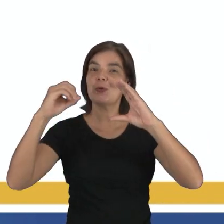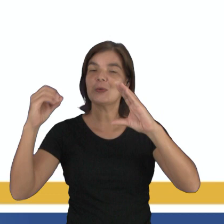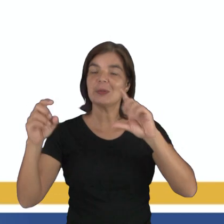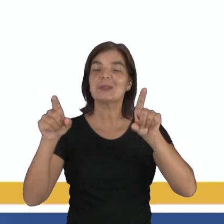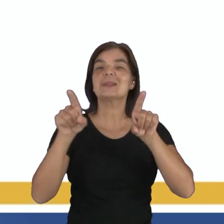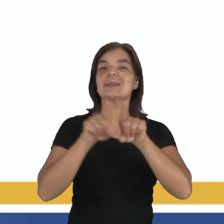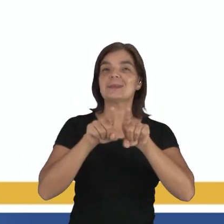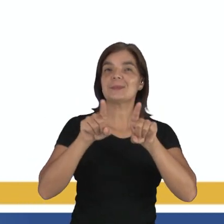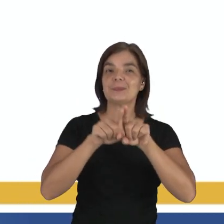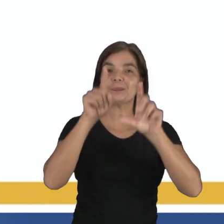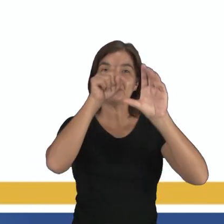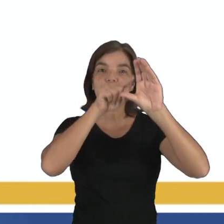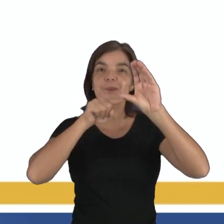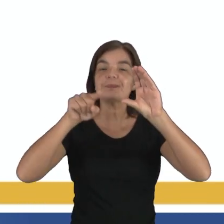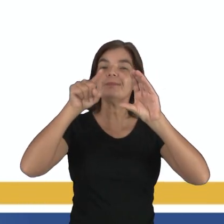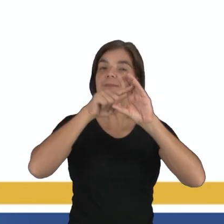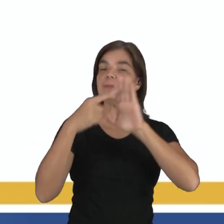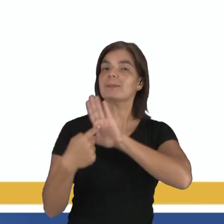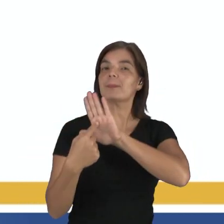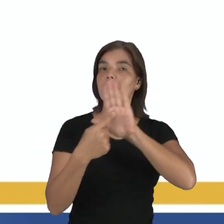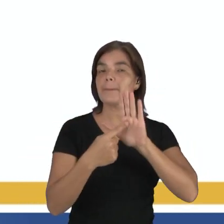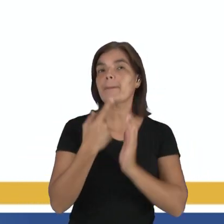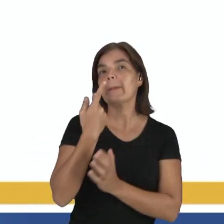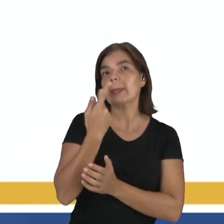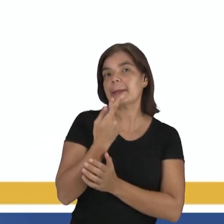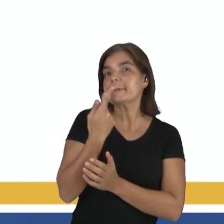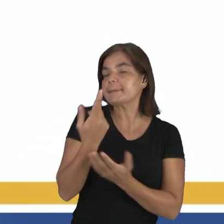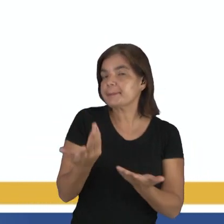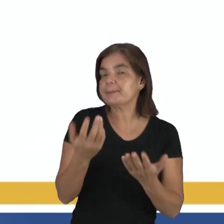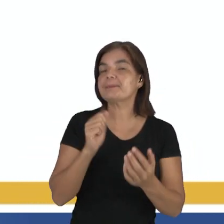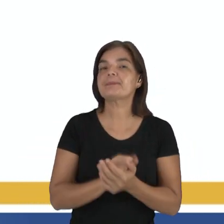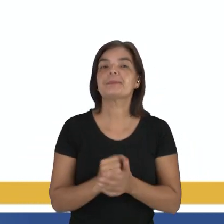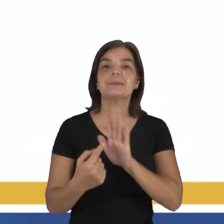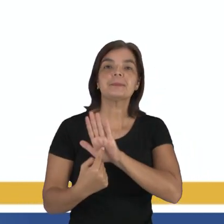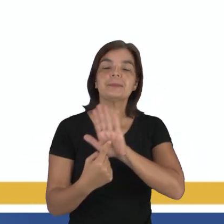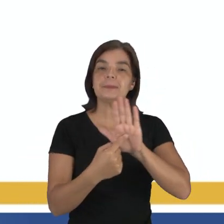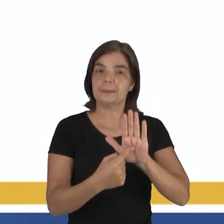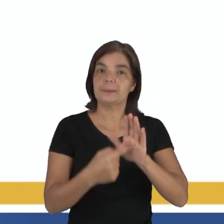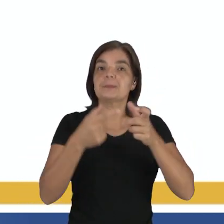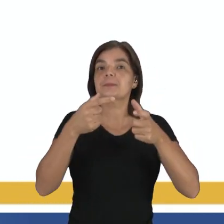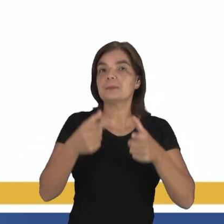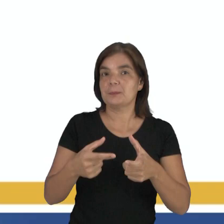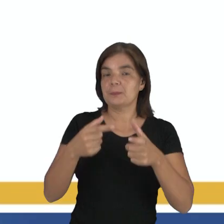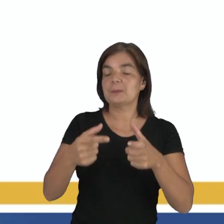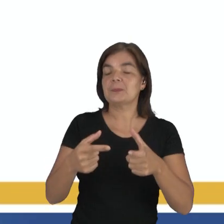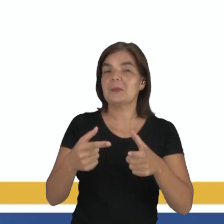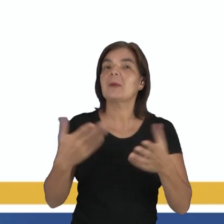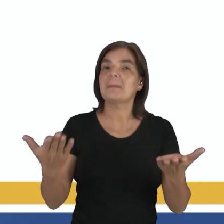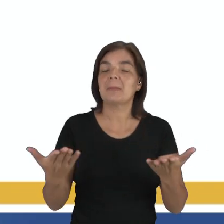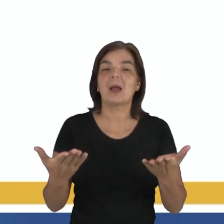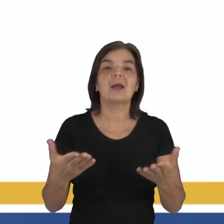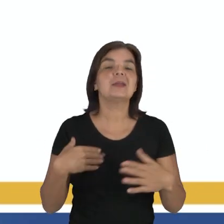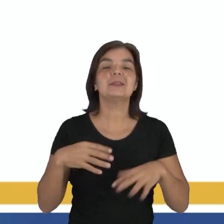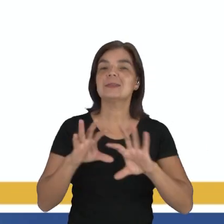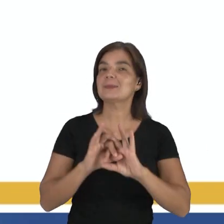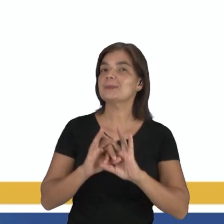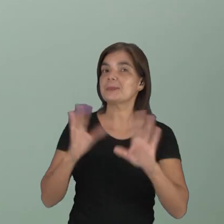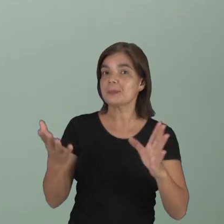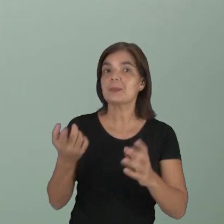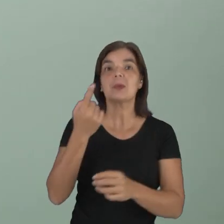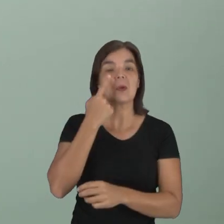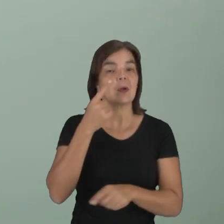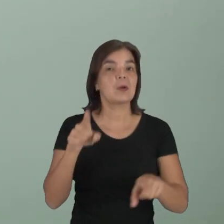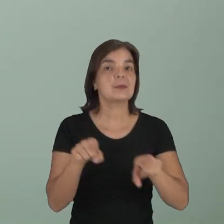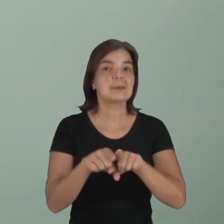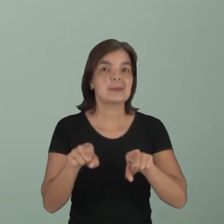aparecem no balão que representa a fala deles, como representam um ambiente mais descontraído. Logo,